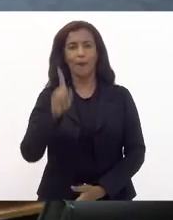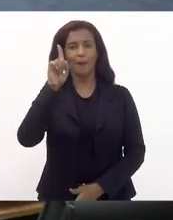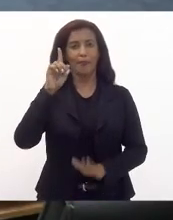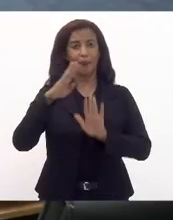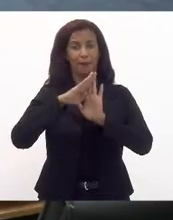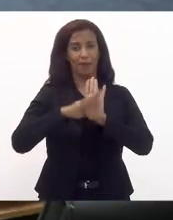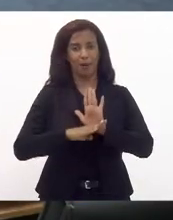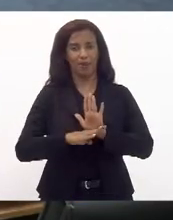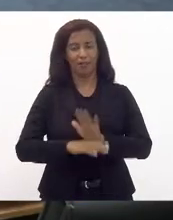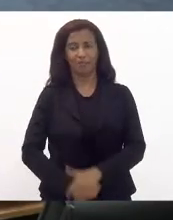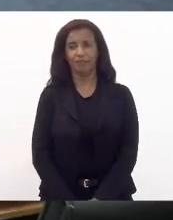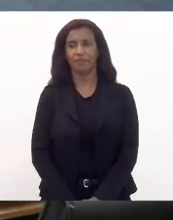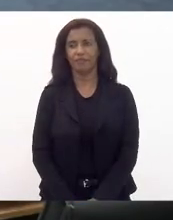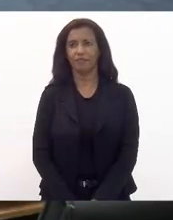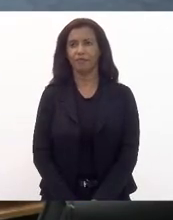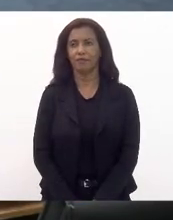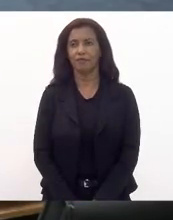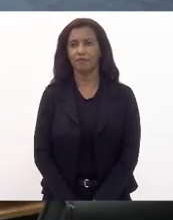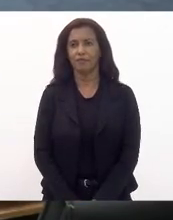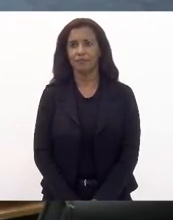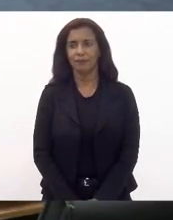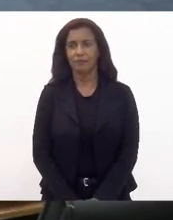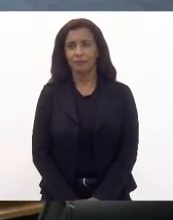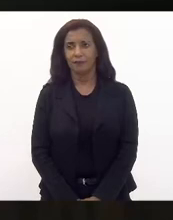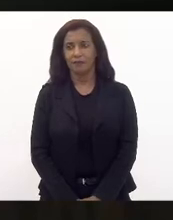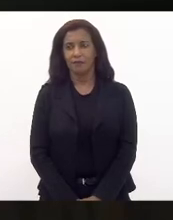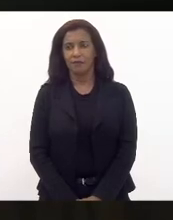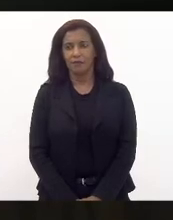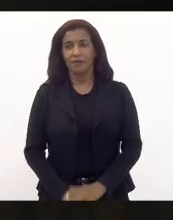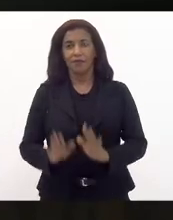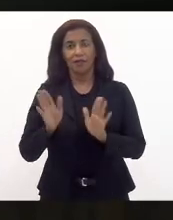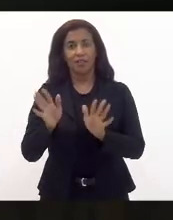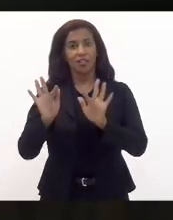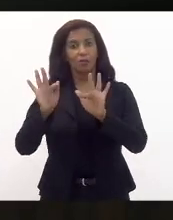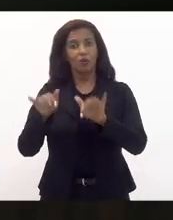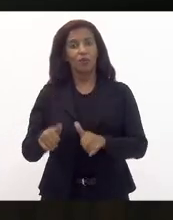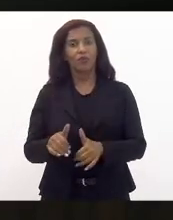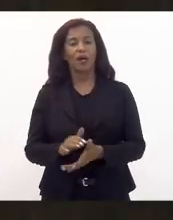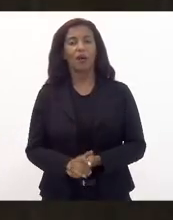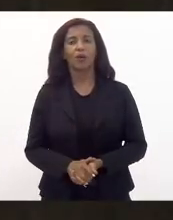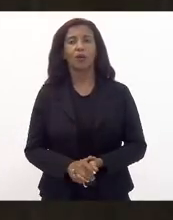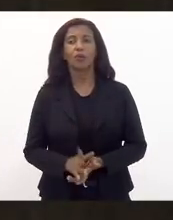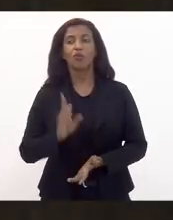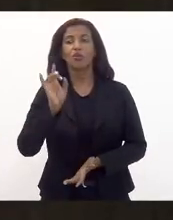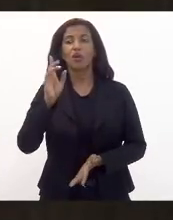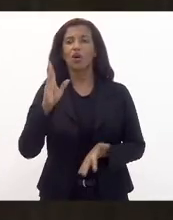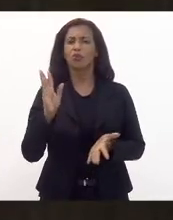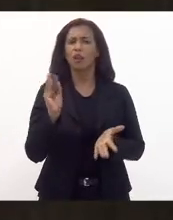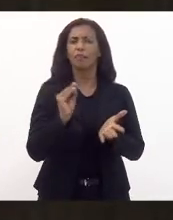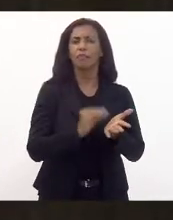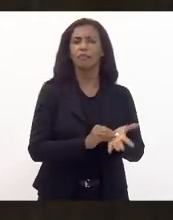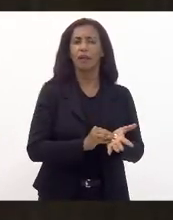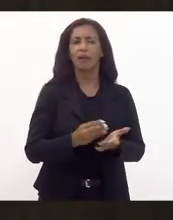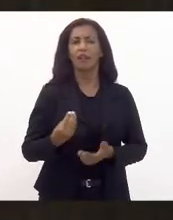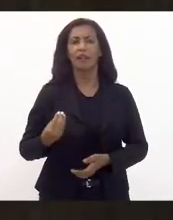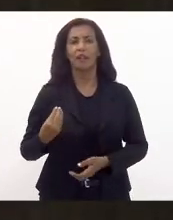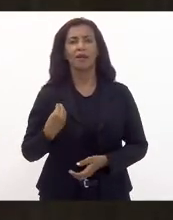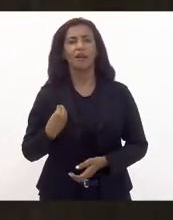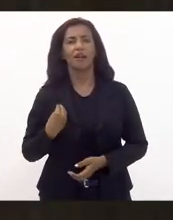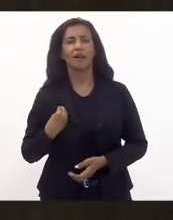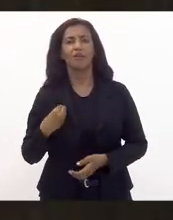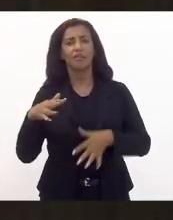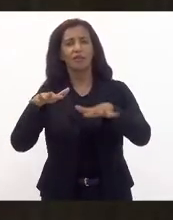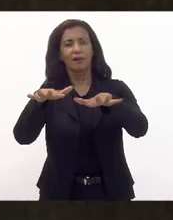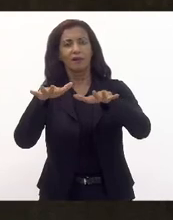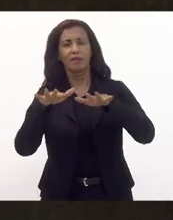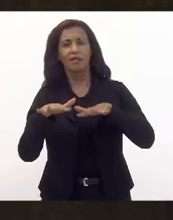ajudo e vamos pedir final já ser apenas para registrar se você selecione permitir a presença aqui entre nós